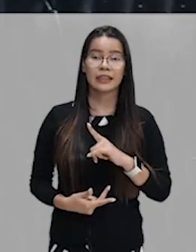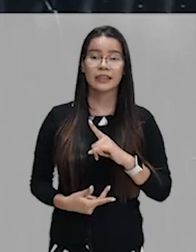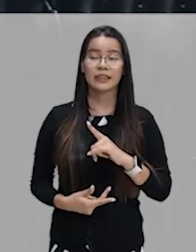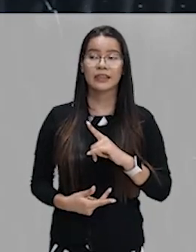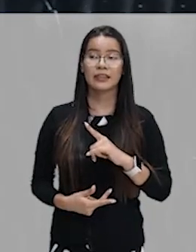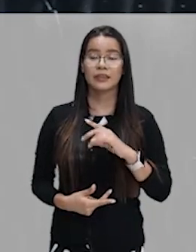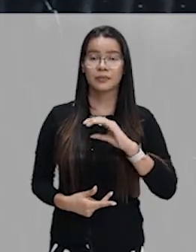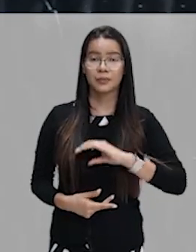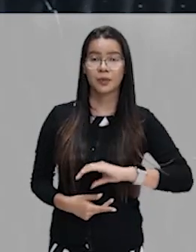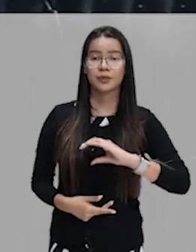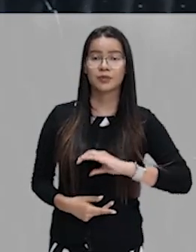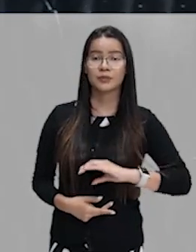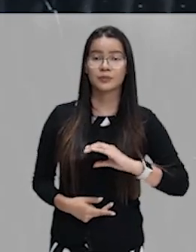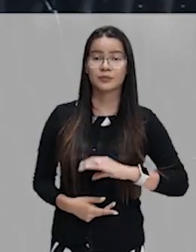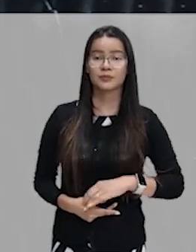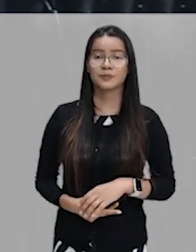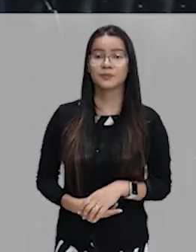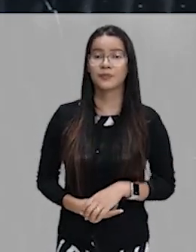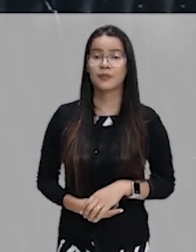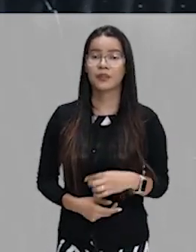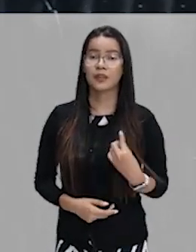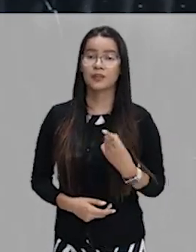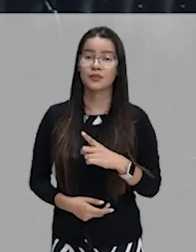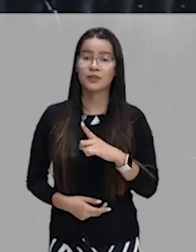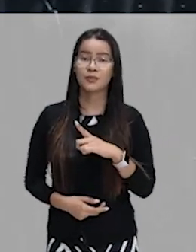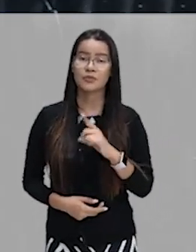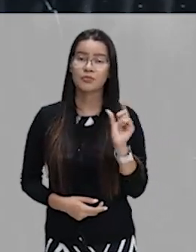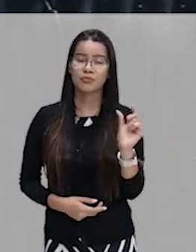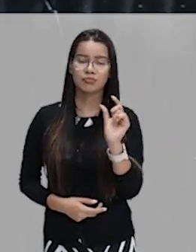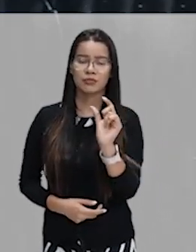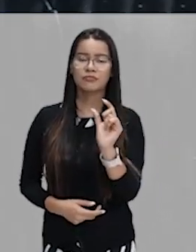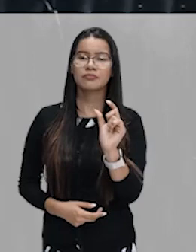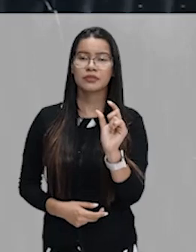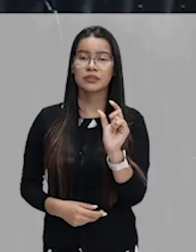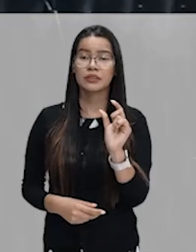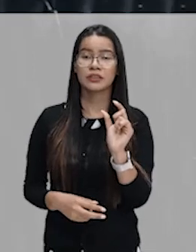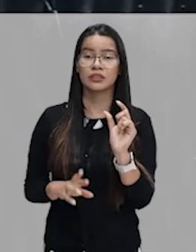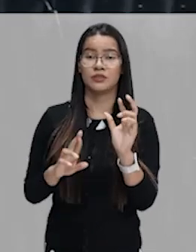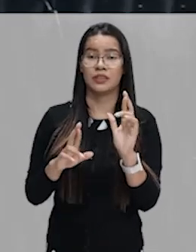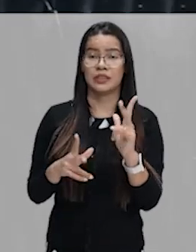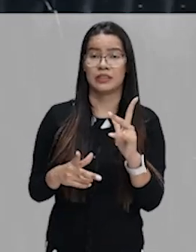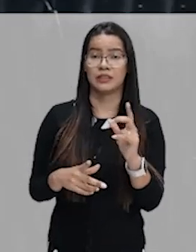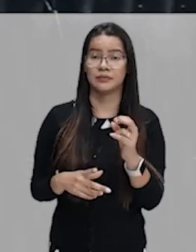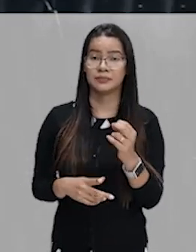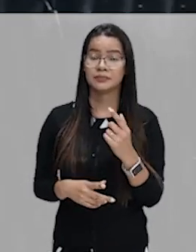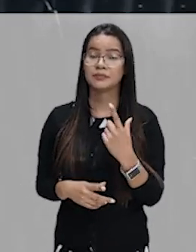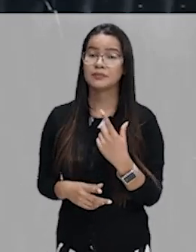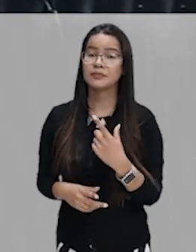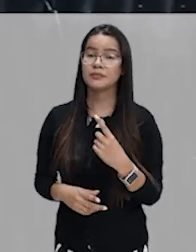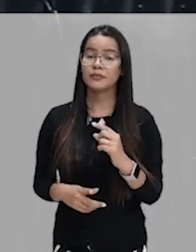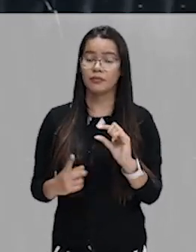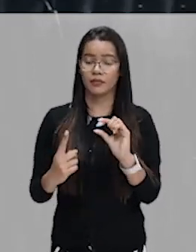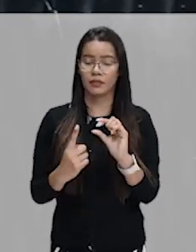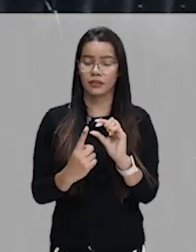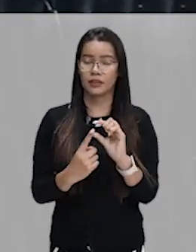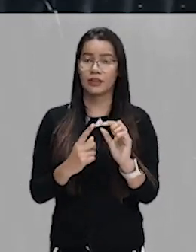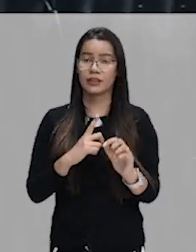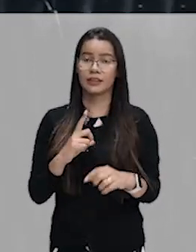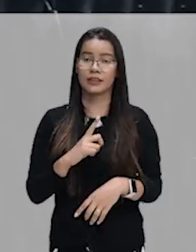em português. E aí nós temos uma particularidade. O verbo haver em português, ele é um